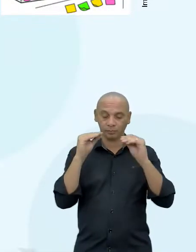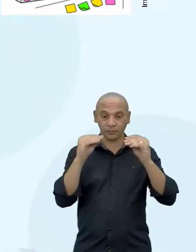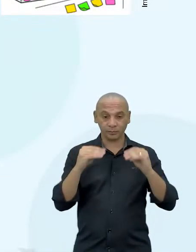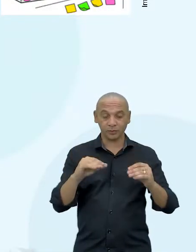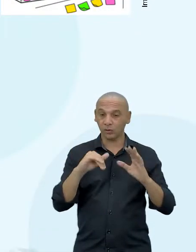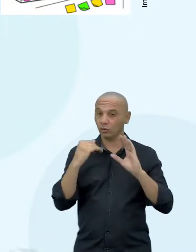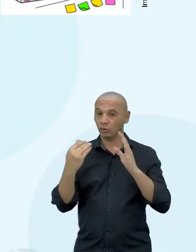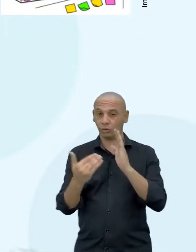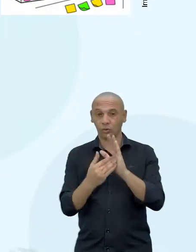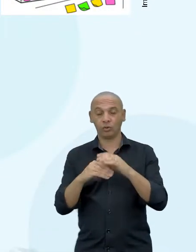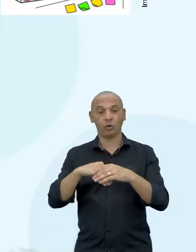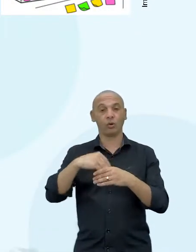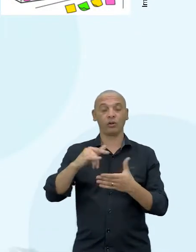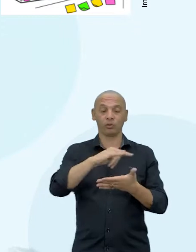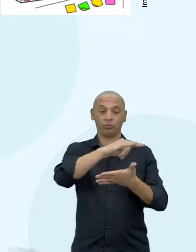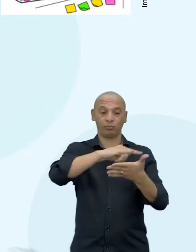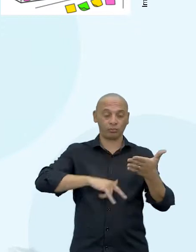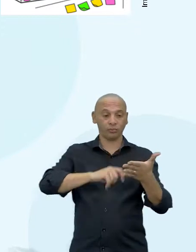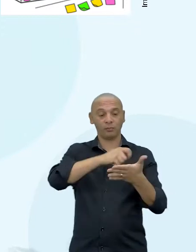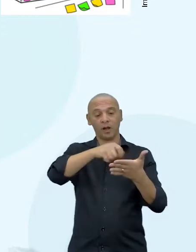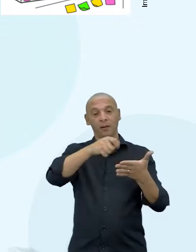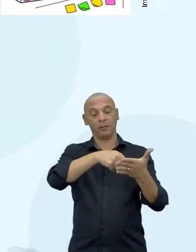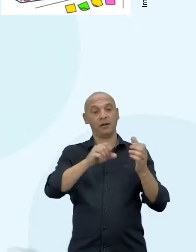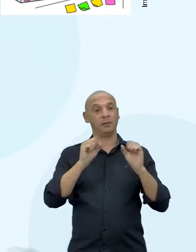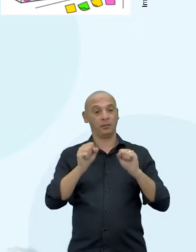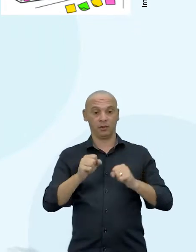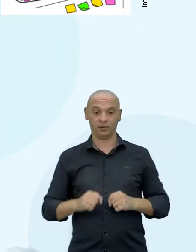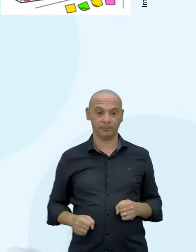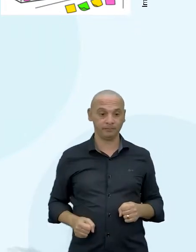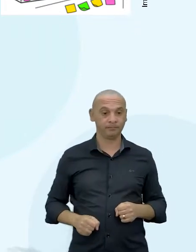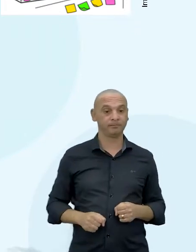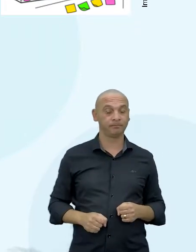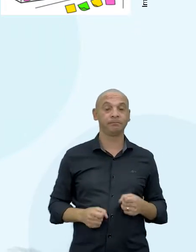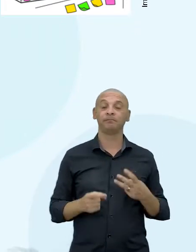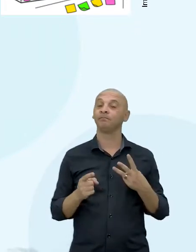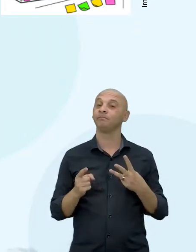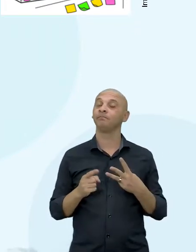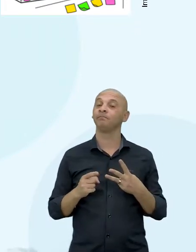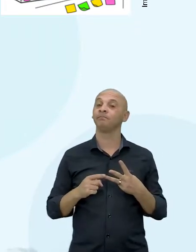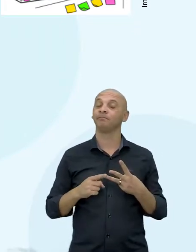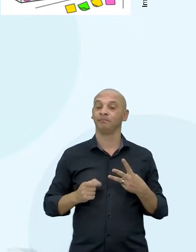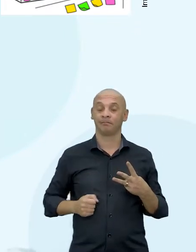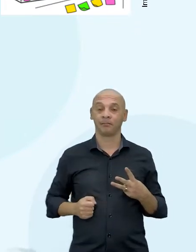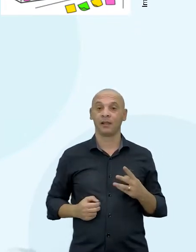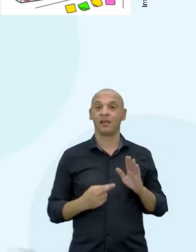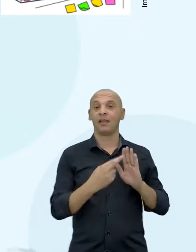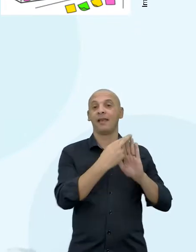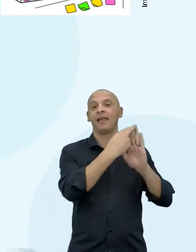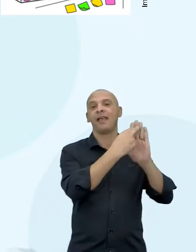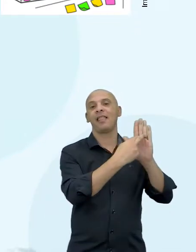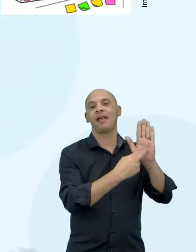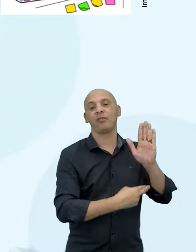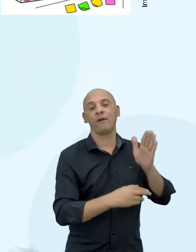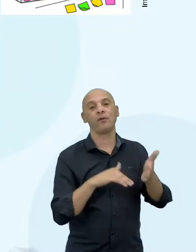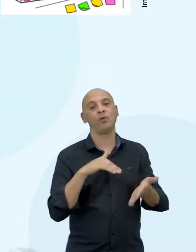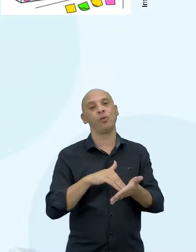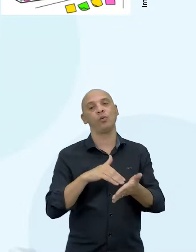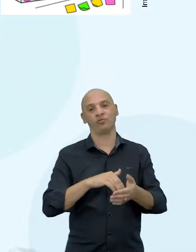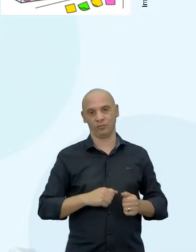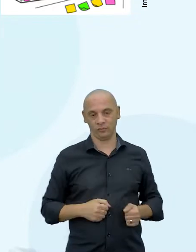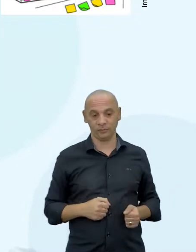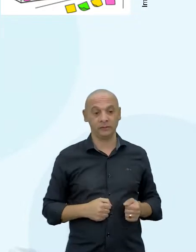maneira específica, né? Sistematizar os dados, pegar tudo aquilo e gerar, vamos dizer, um documento final, entre